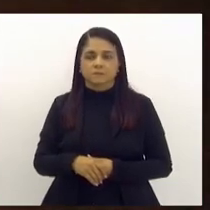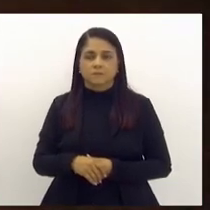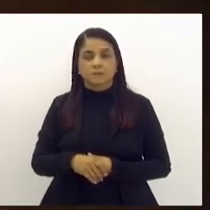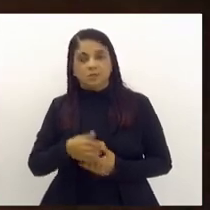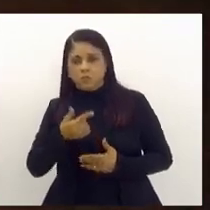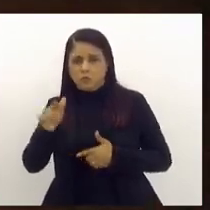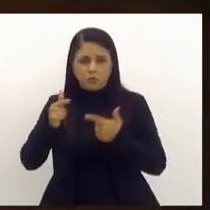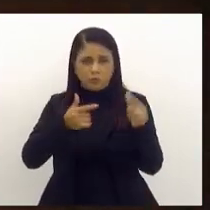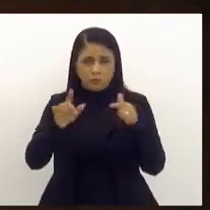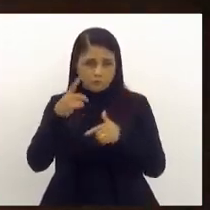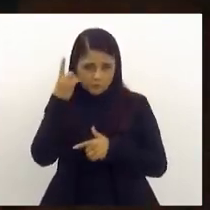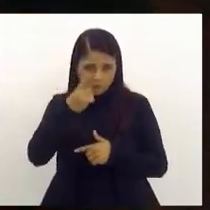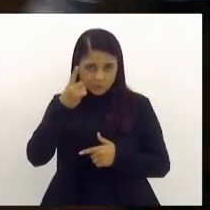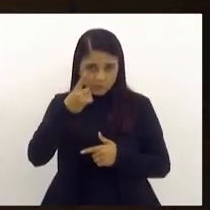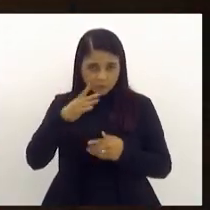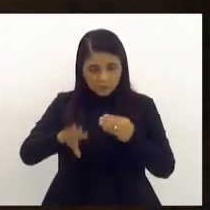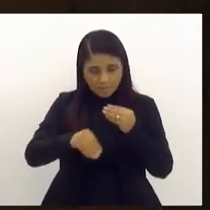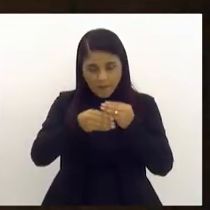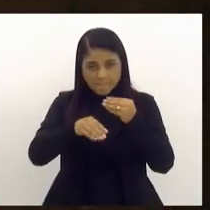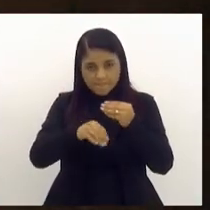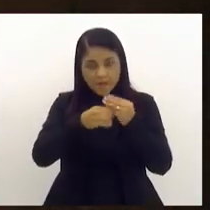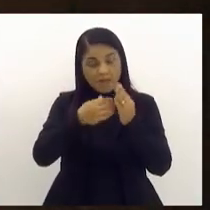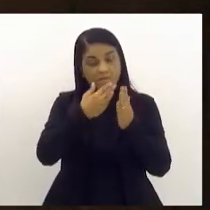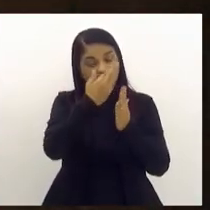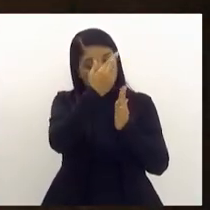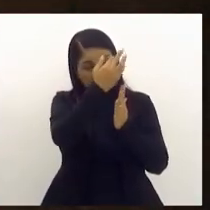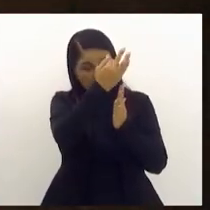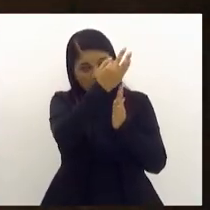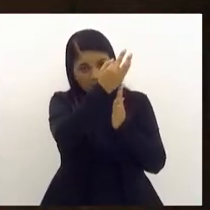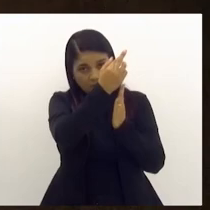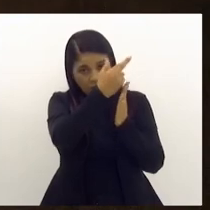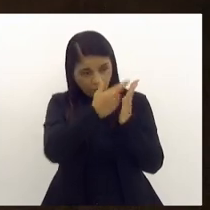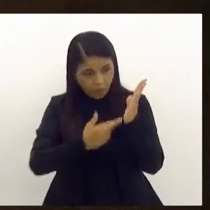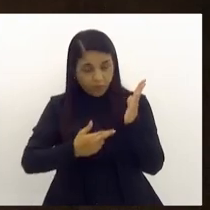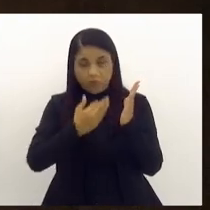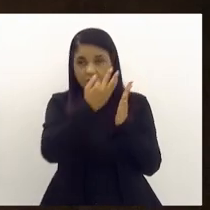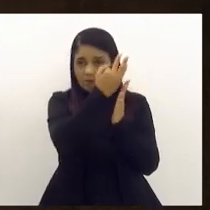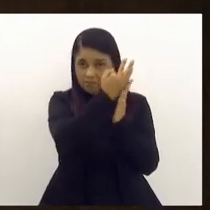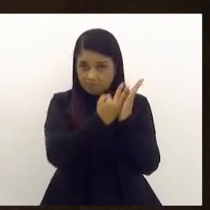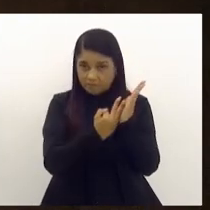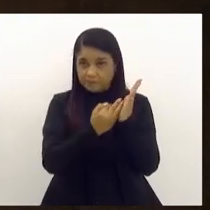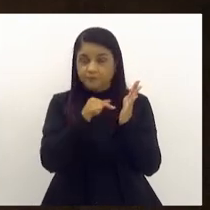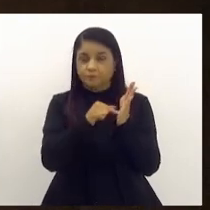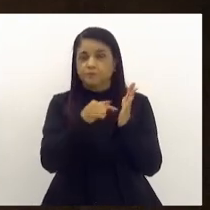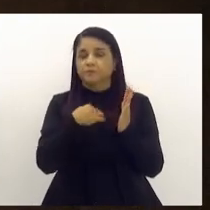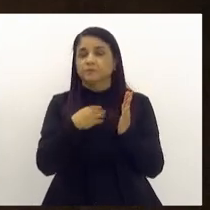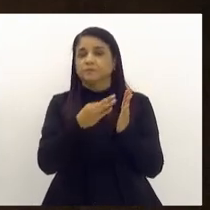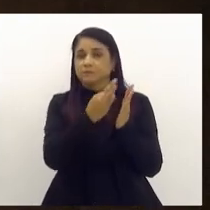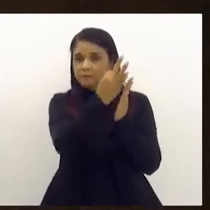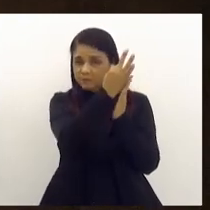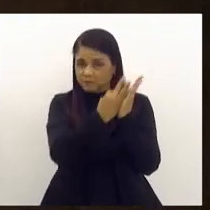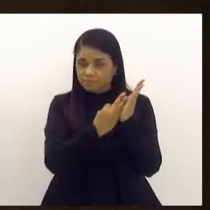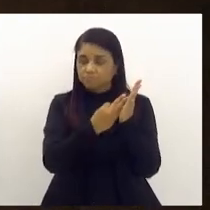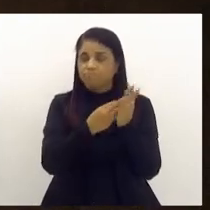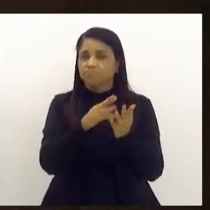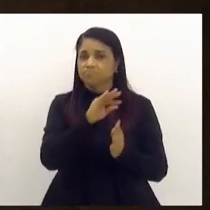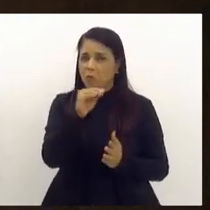tantos outros, e ficou uma redação que me pareceu